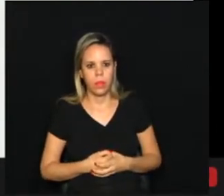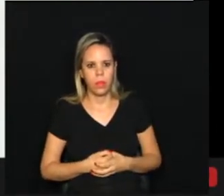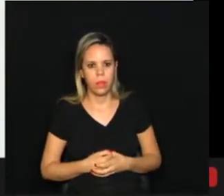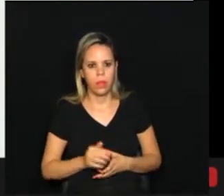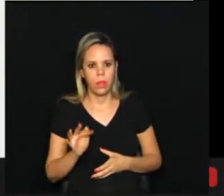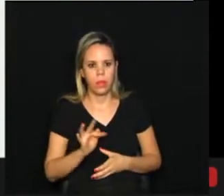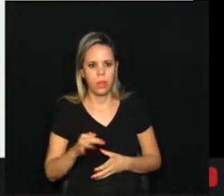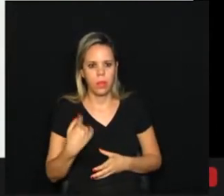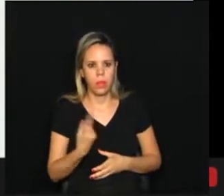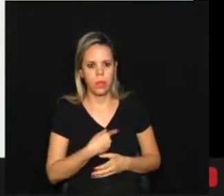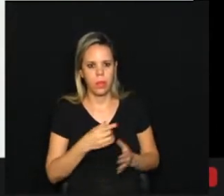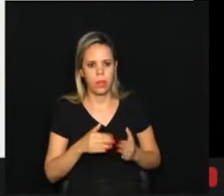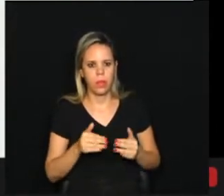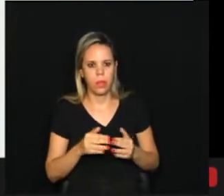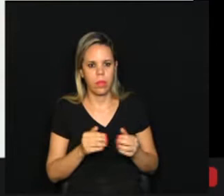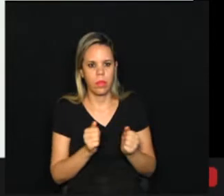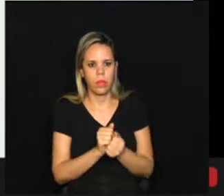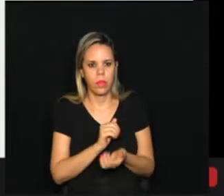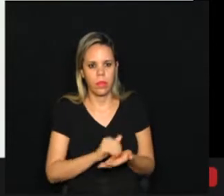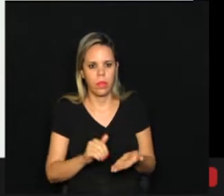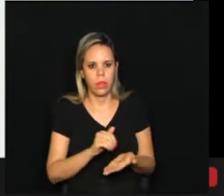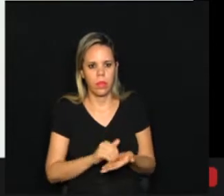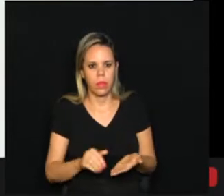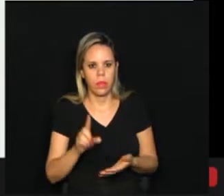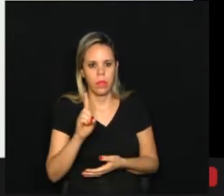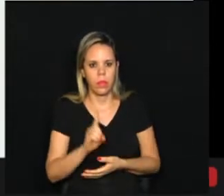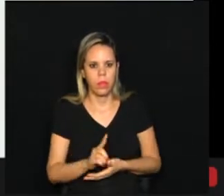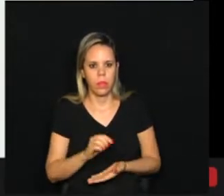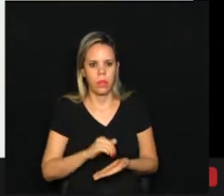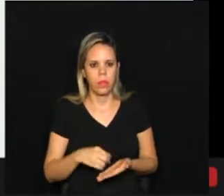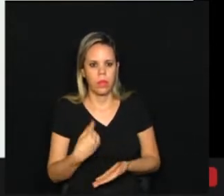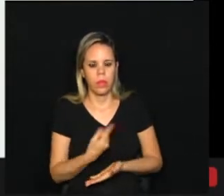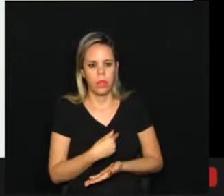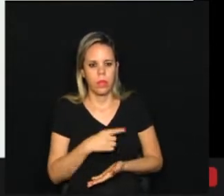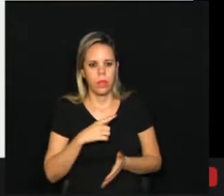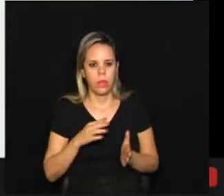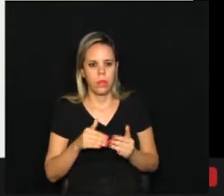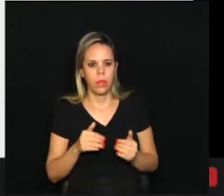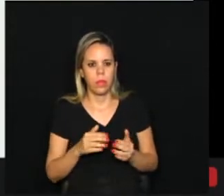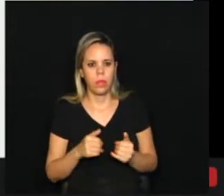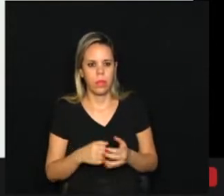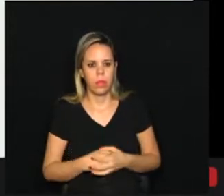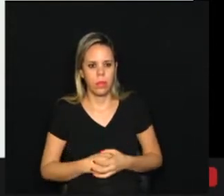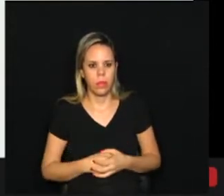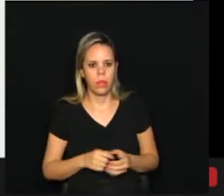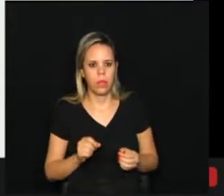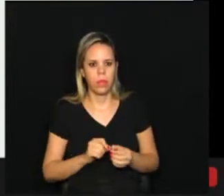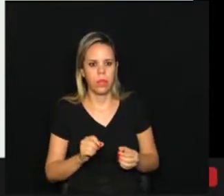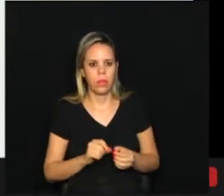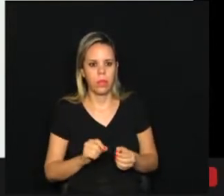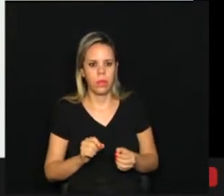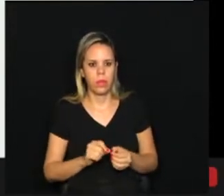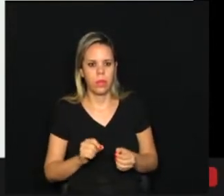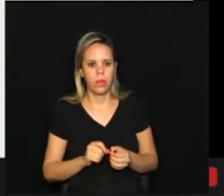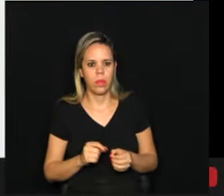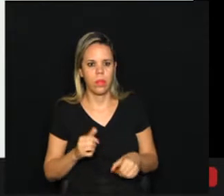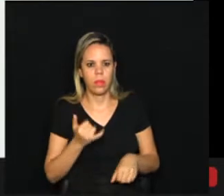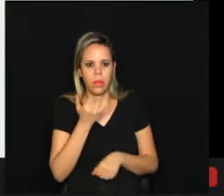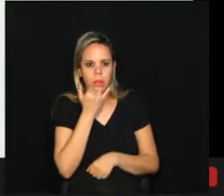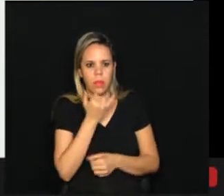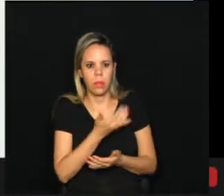foi o nosso pedido junto à delegacia de ensino, à diretoria de ensino, nós pedimos que fosse feita essa desculpa,